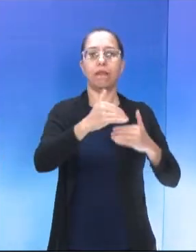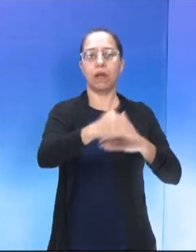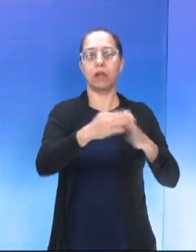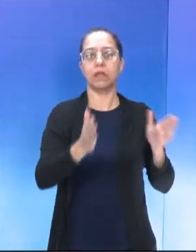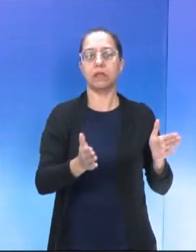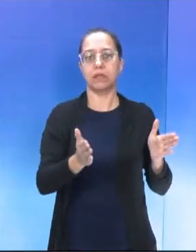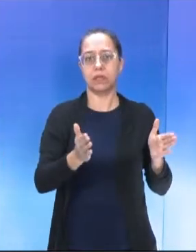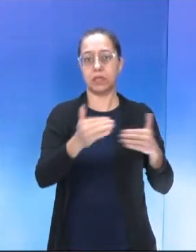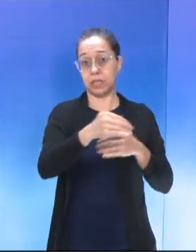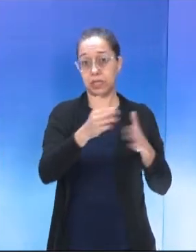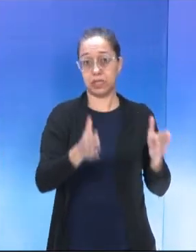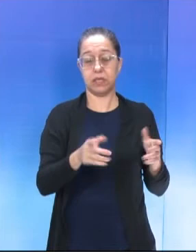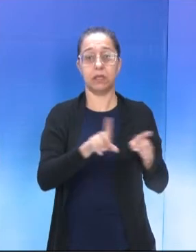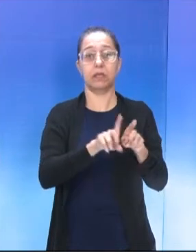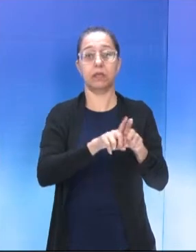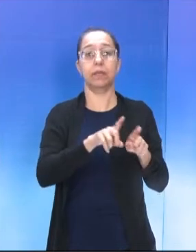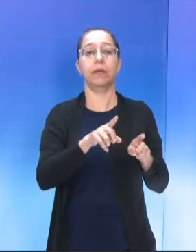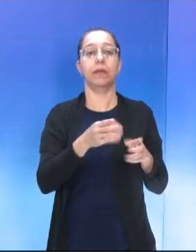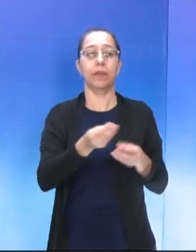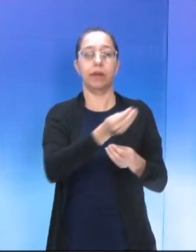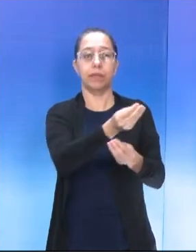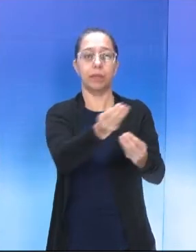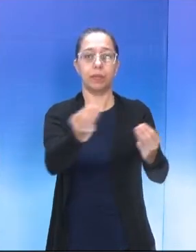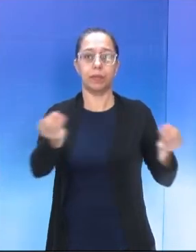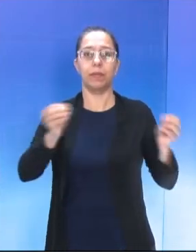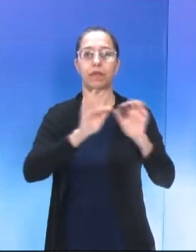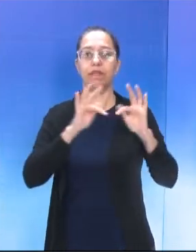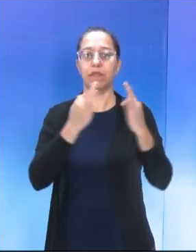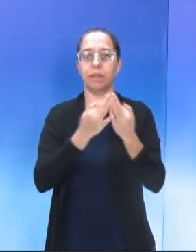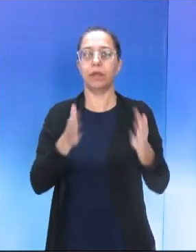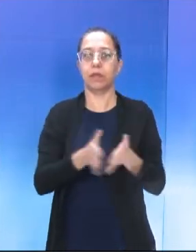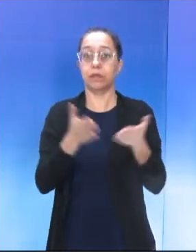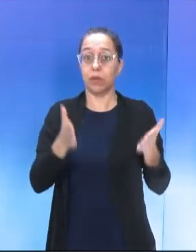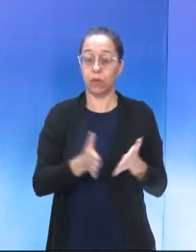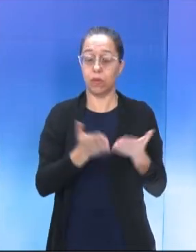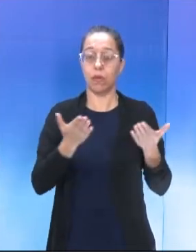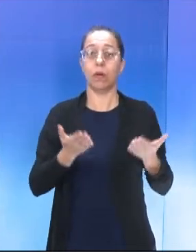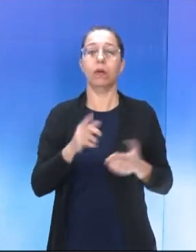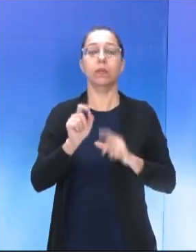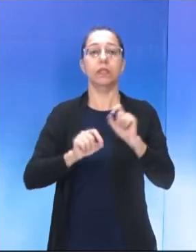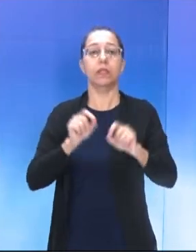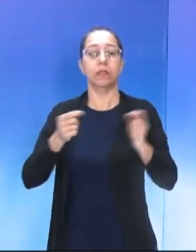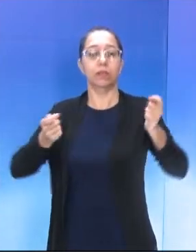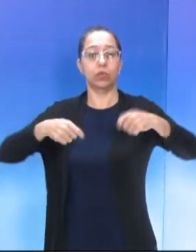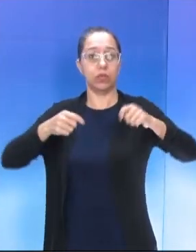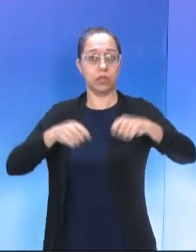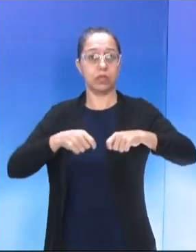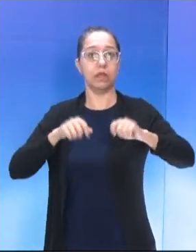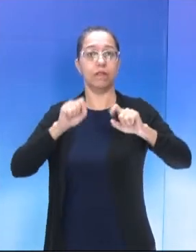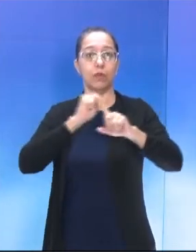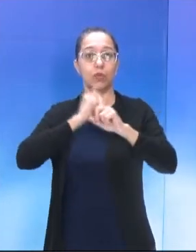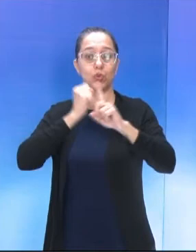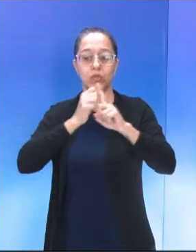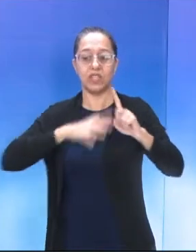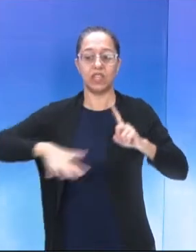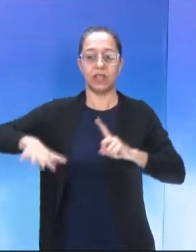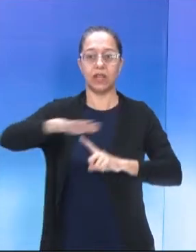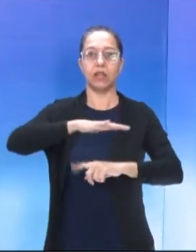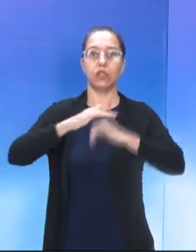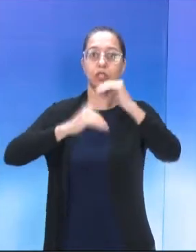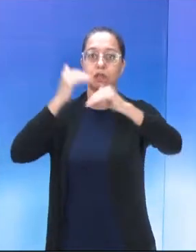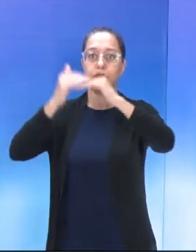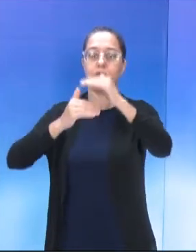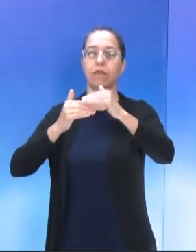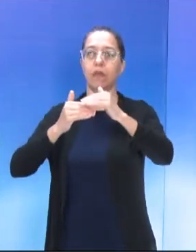é filantropia, isso é obra social, que pode ser algo que a sociedade pode desenvolver. Não